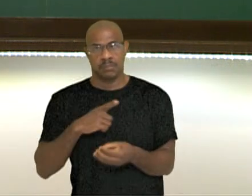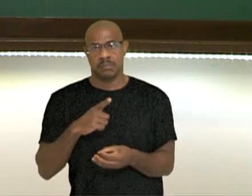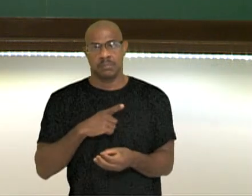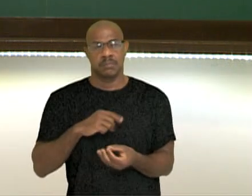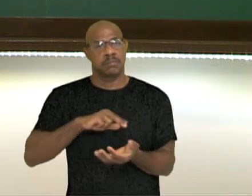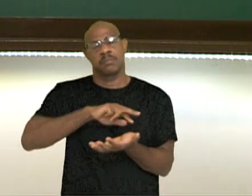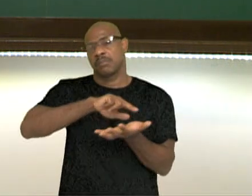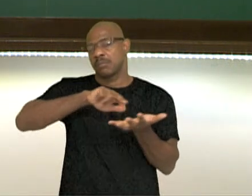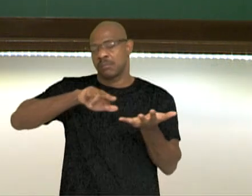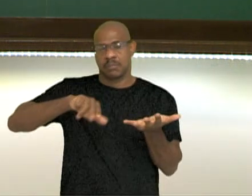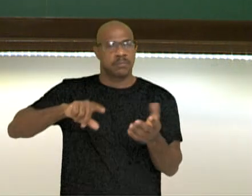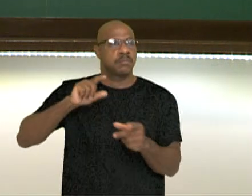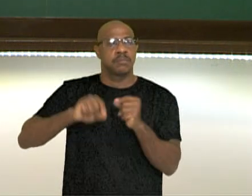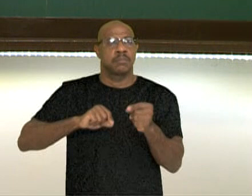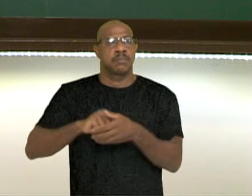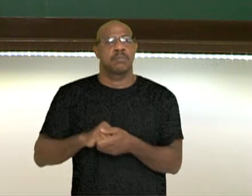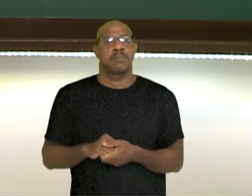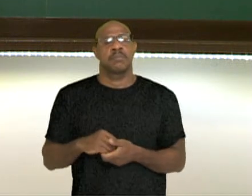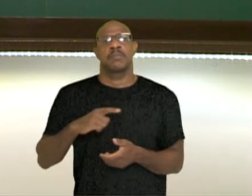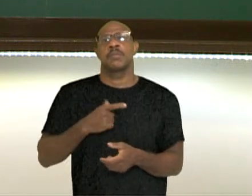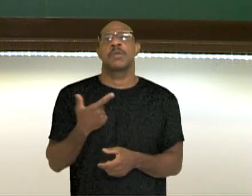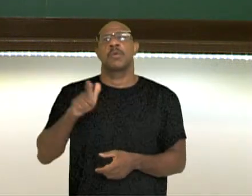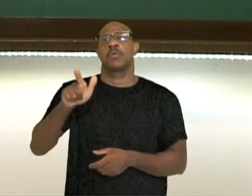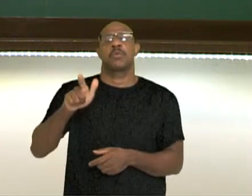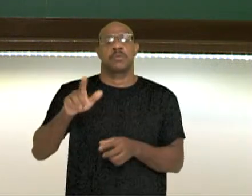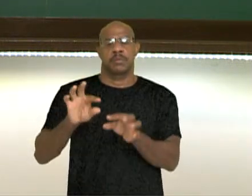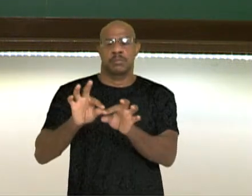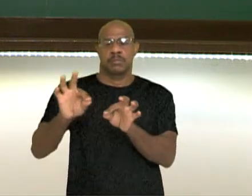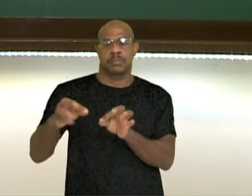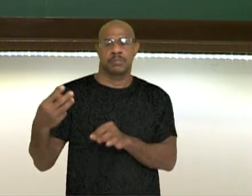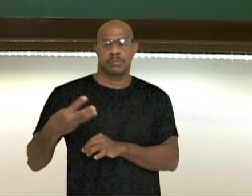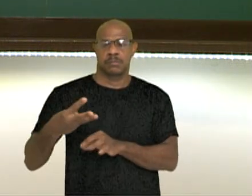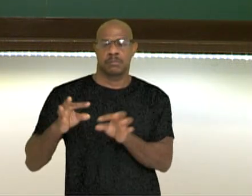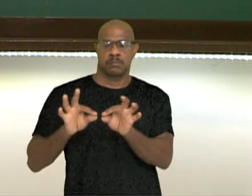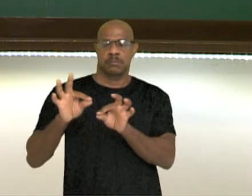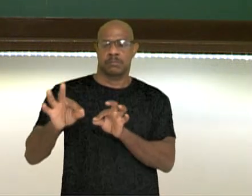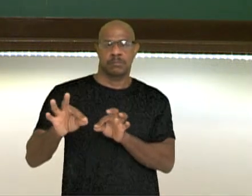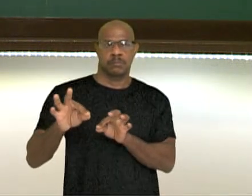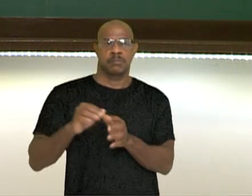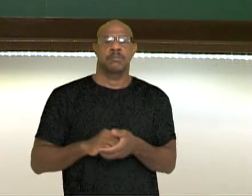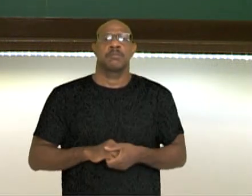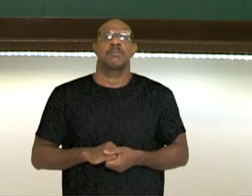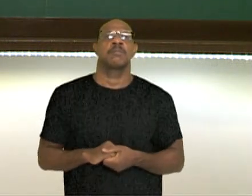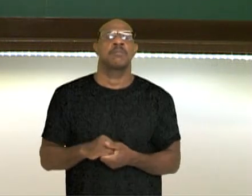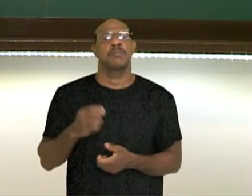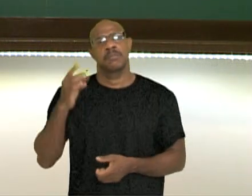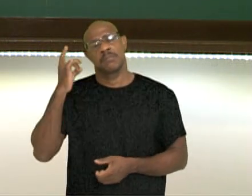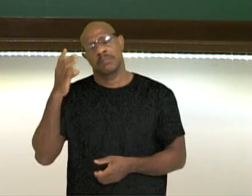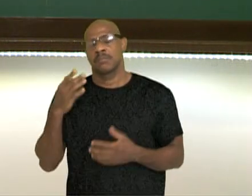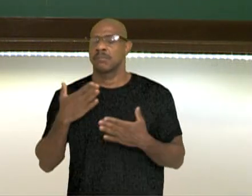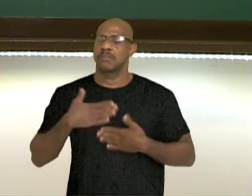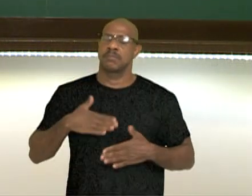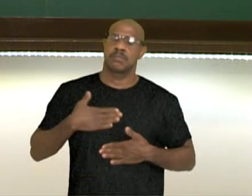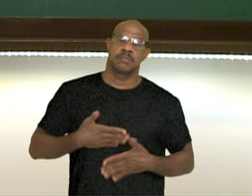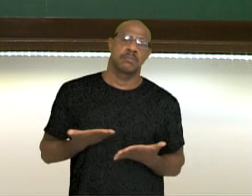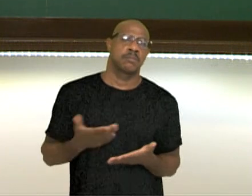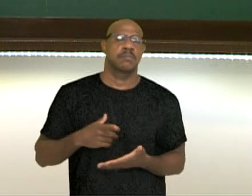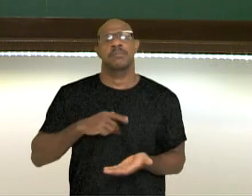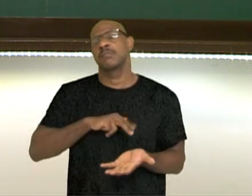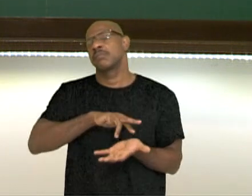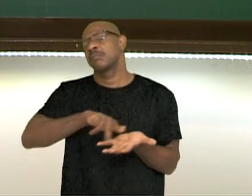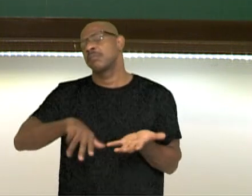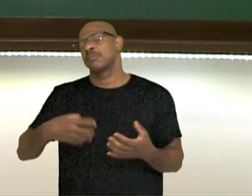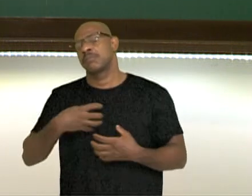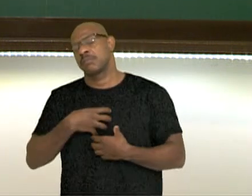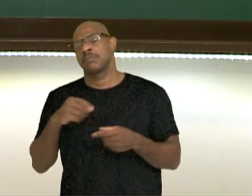de determinar uma outra medida, ou seja, a terceira medida do triângulo retângulo. É muito fácil, é muito tranquilo, existem várias maneiras aí de